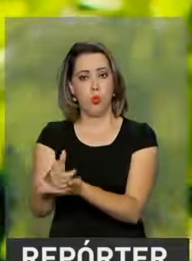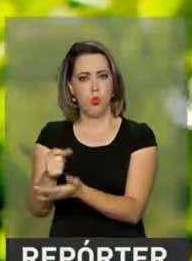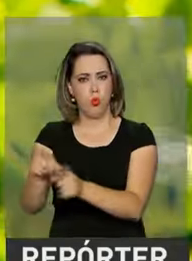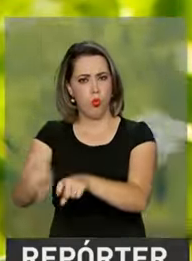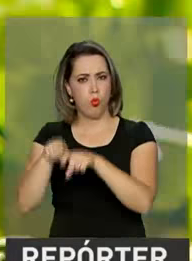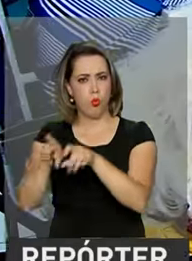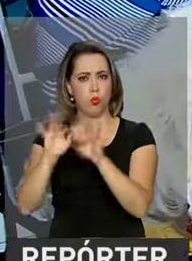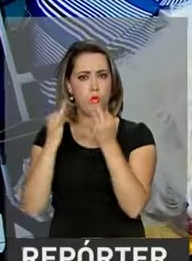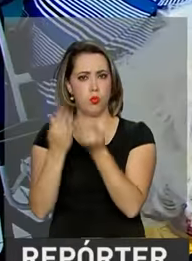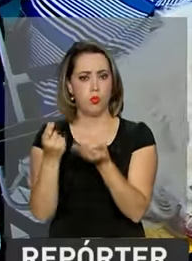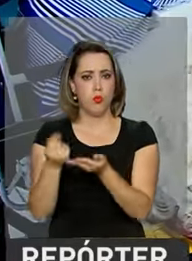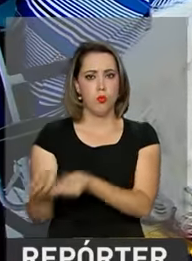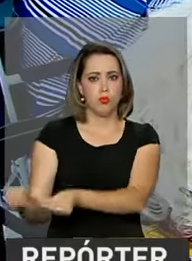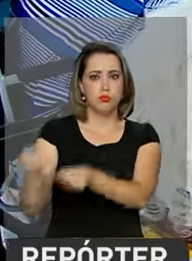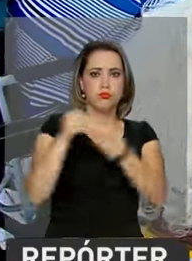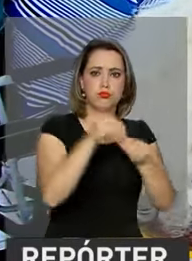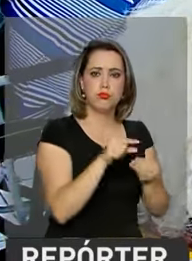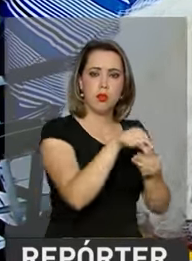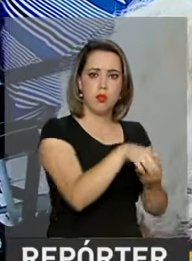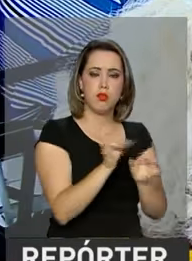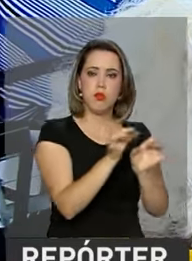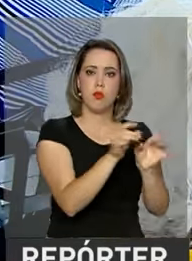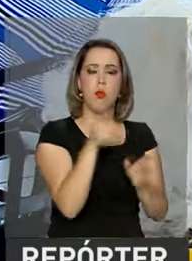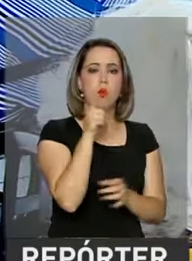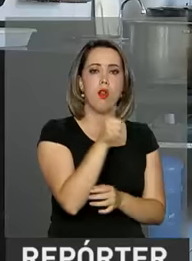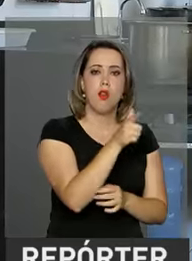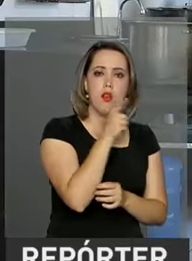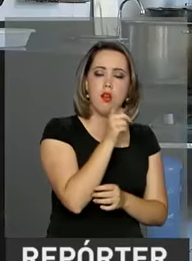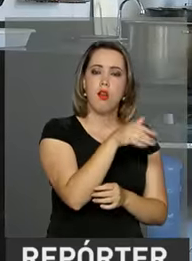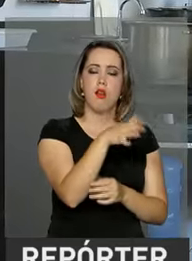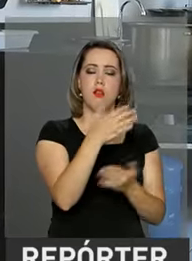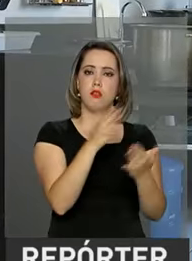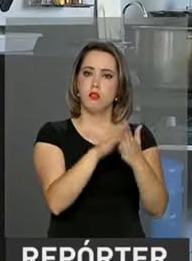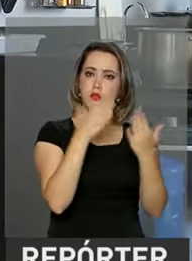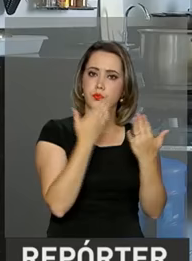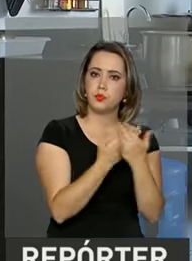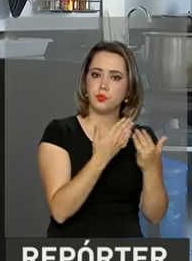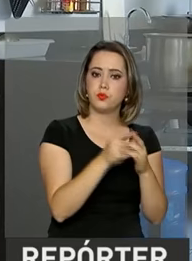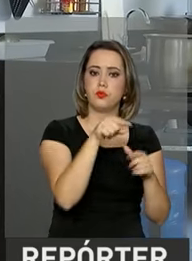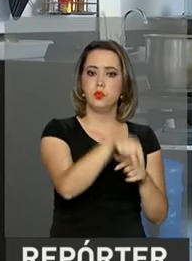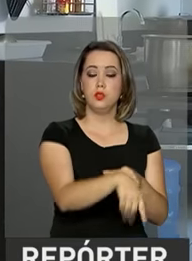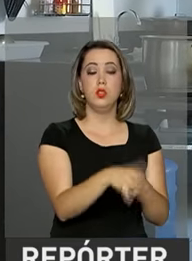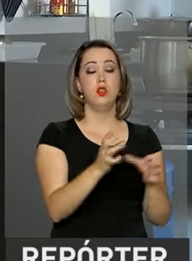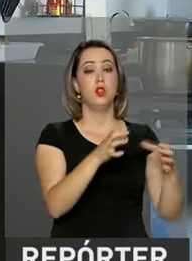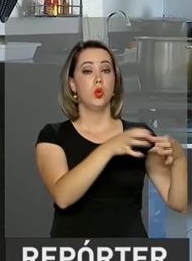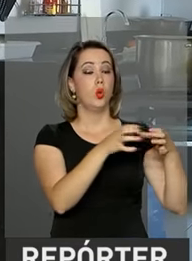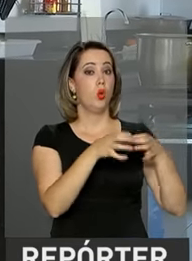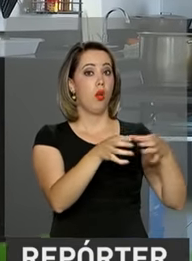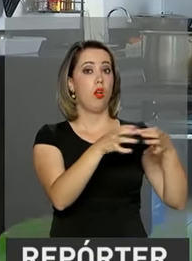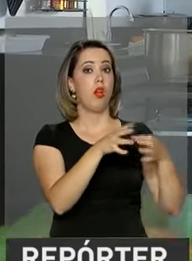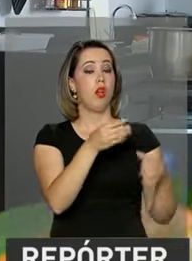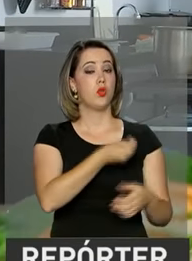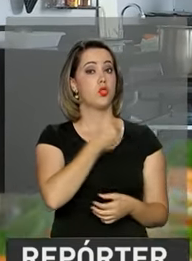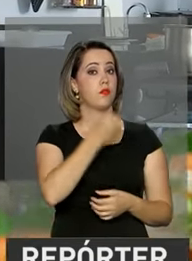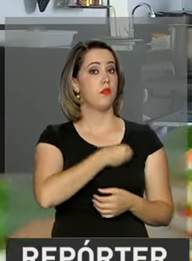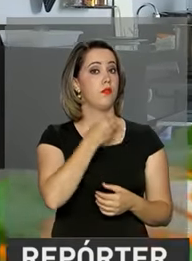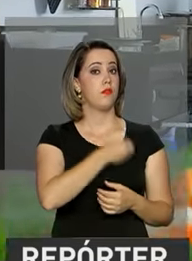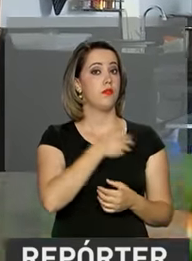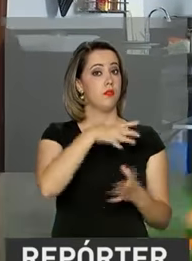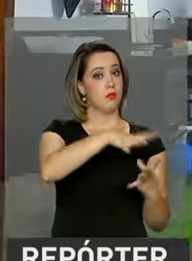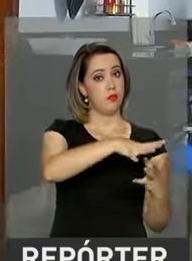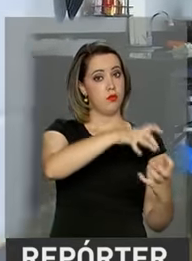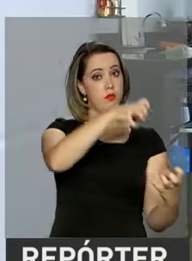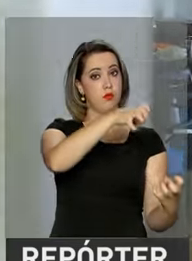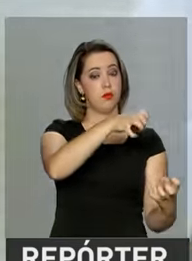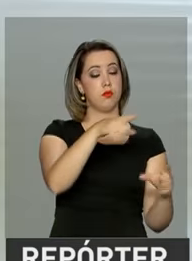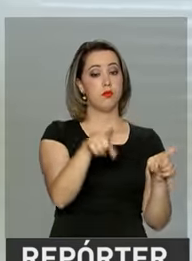cozinhas comunitárias e a rede de assistência social. Aqui nesse centro de convivência da terceira idade, em Monteiro, parte